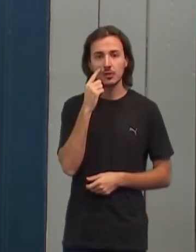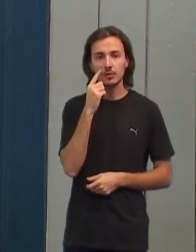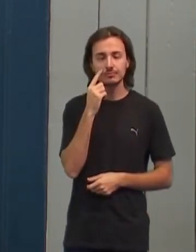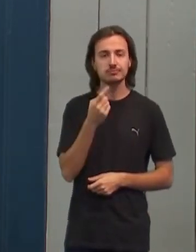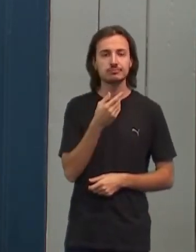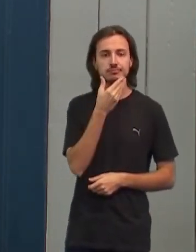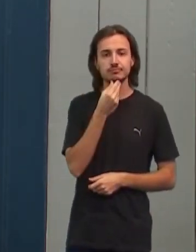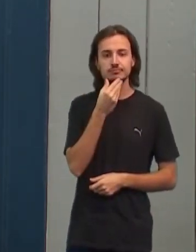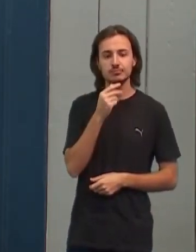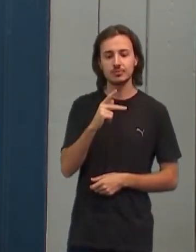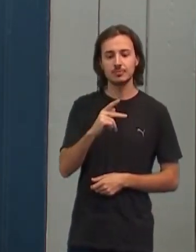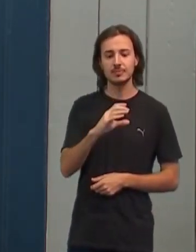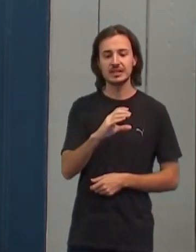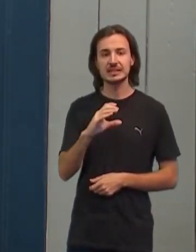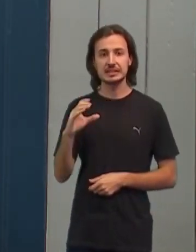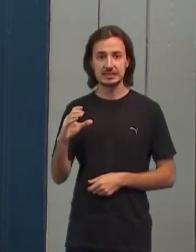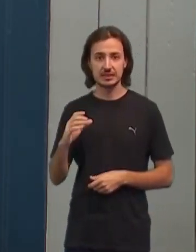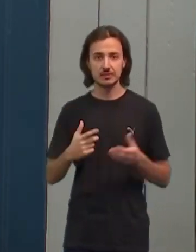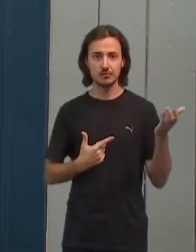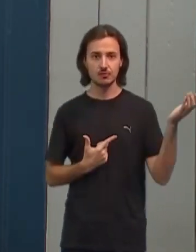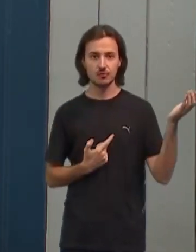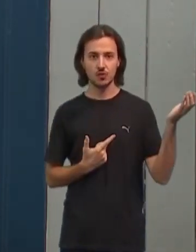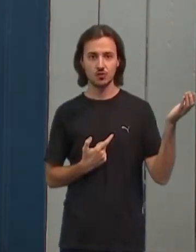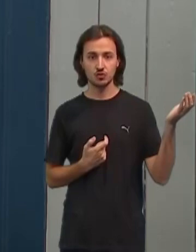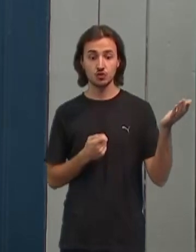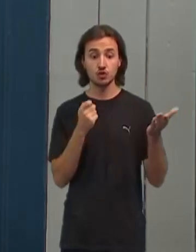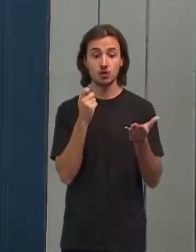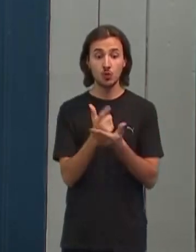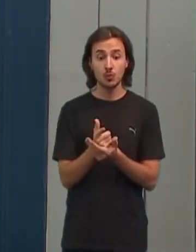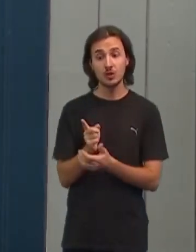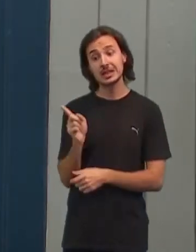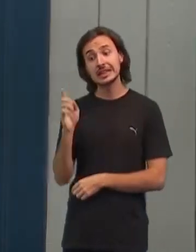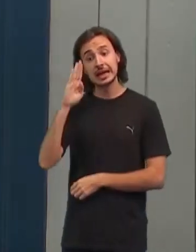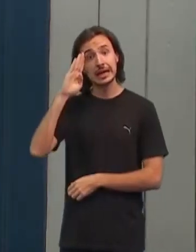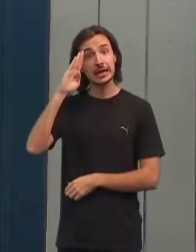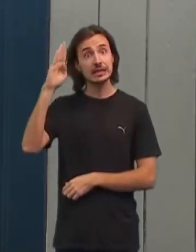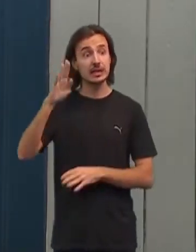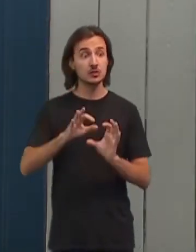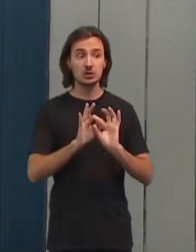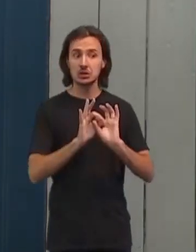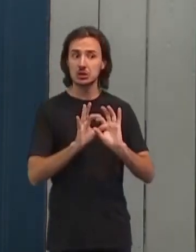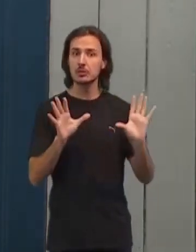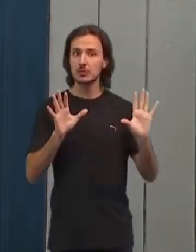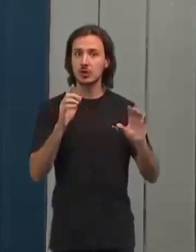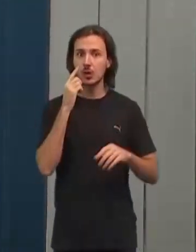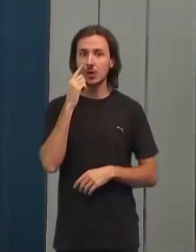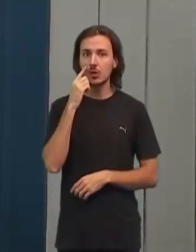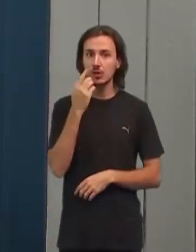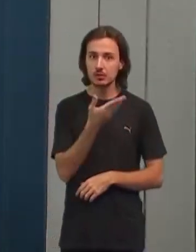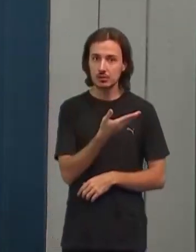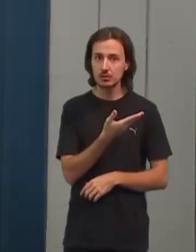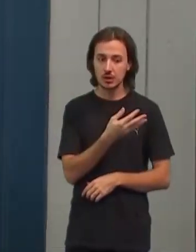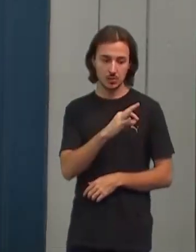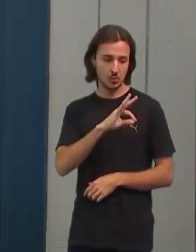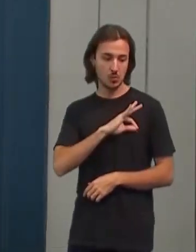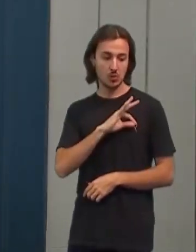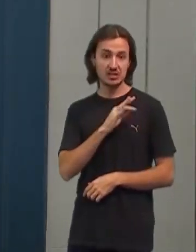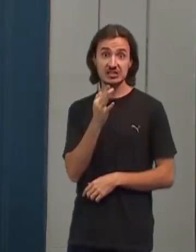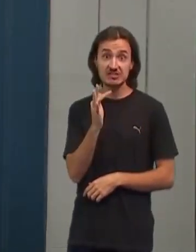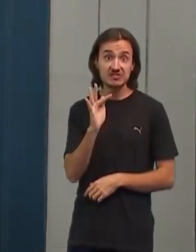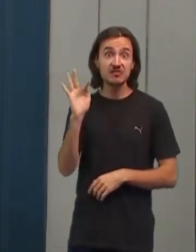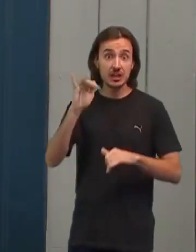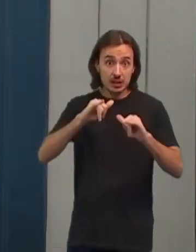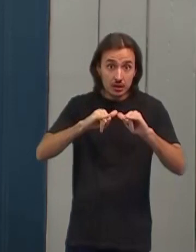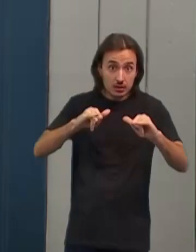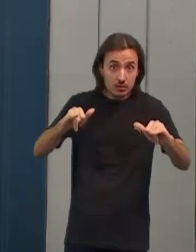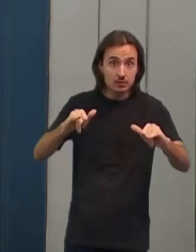comprou fuzil com a autorização do Exército, diz Polícia Federal. Então, são matérias que estão trazendo